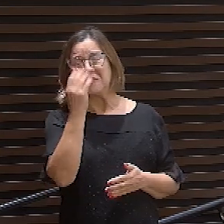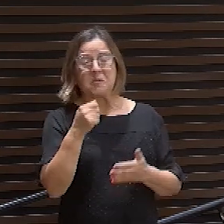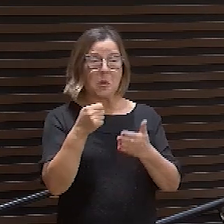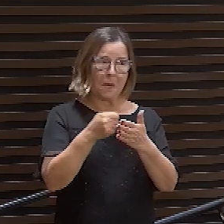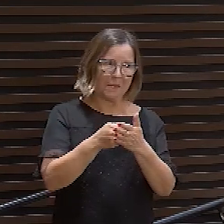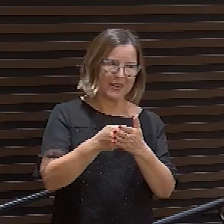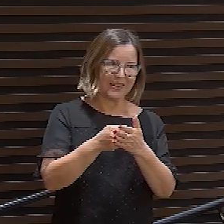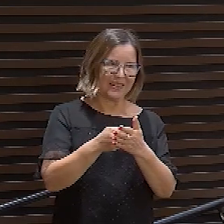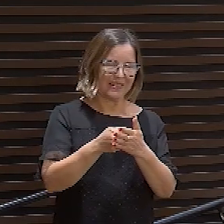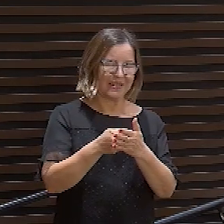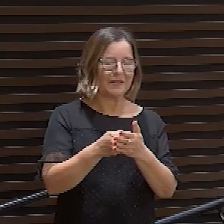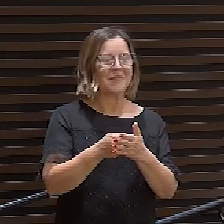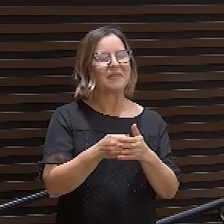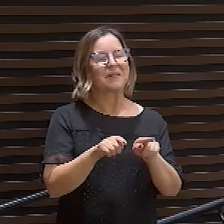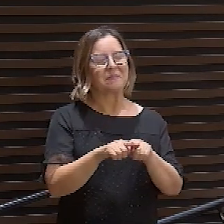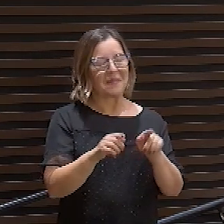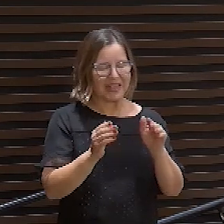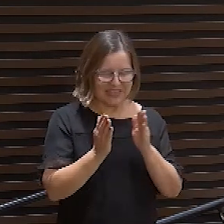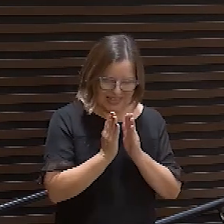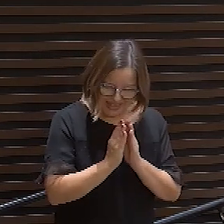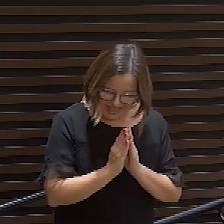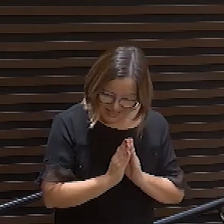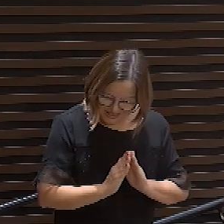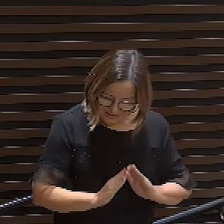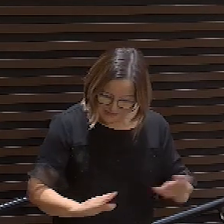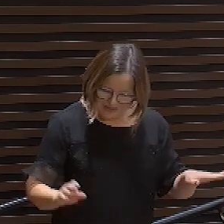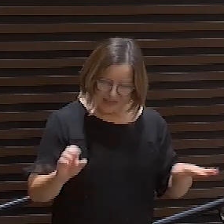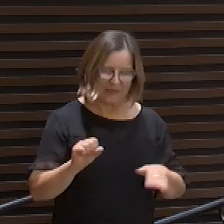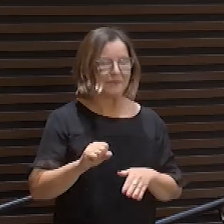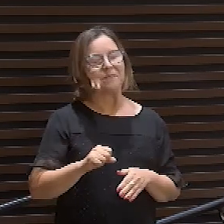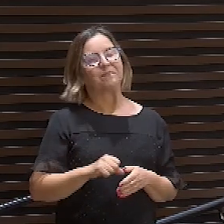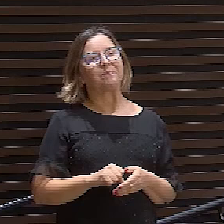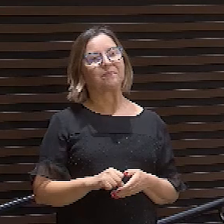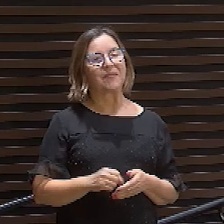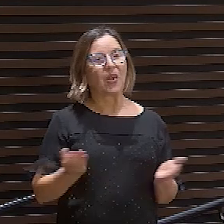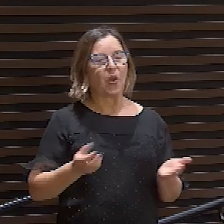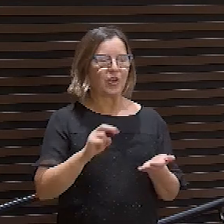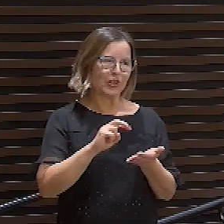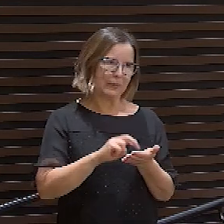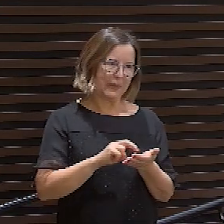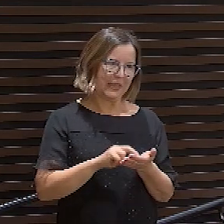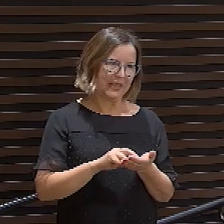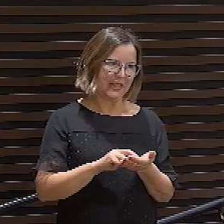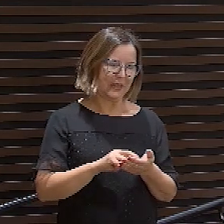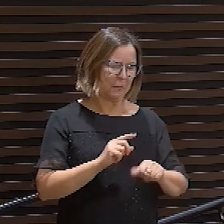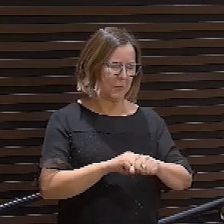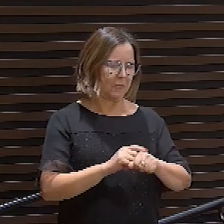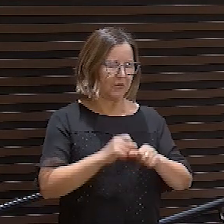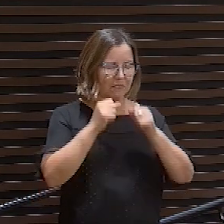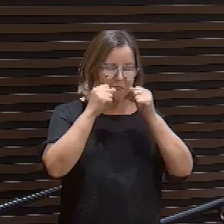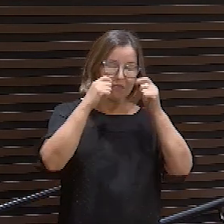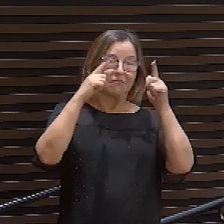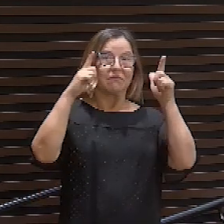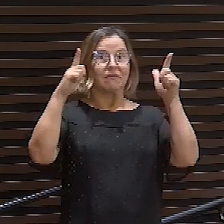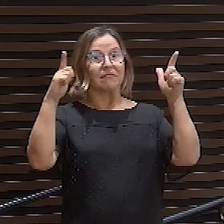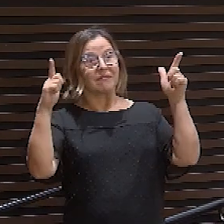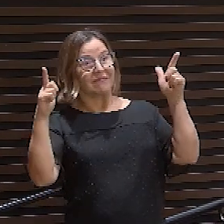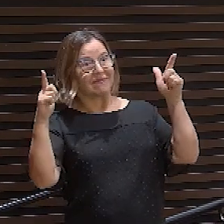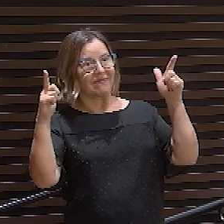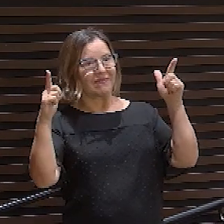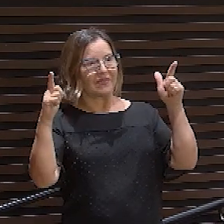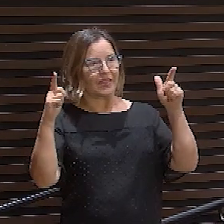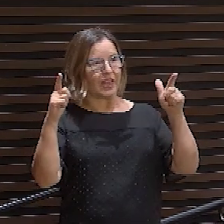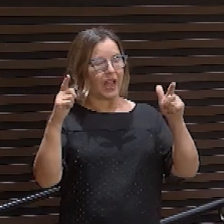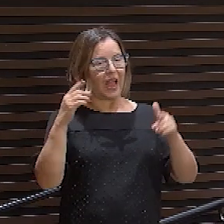e adorar. Hoje pela manhã, quando eu acordei, eu fui fazer